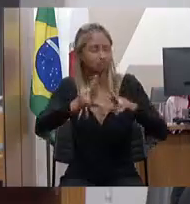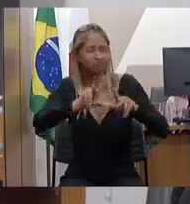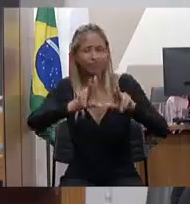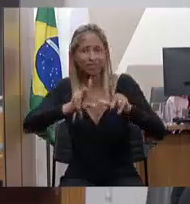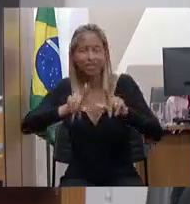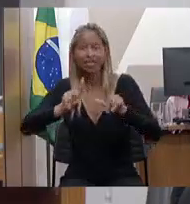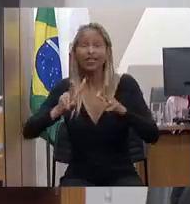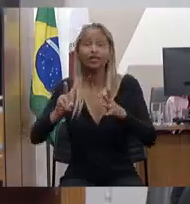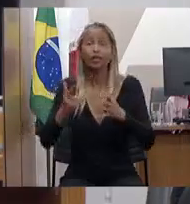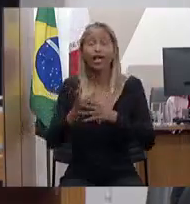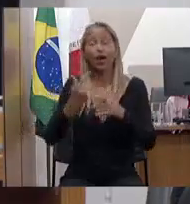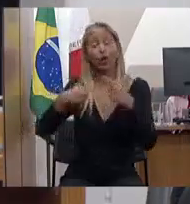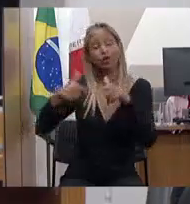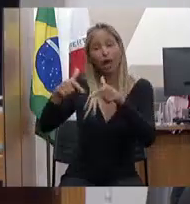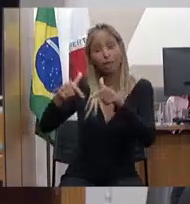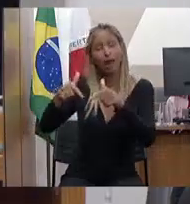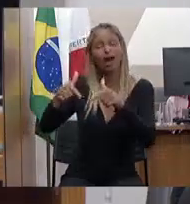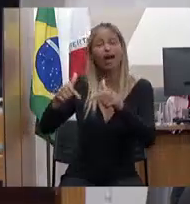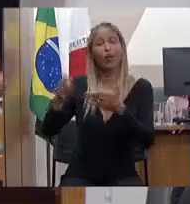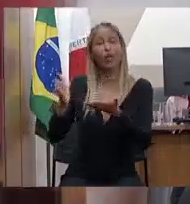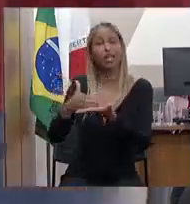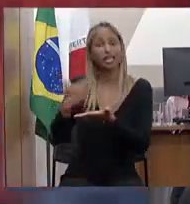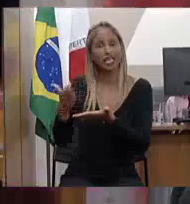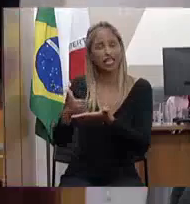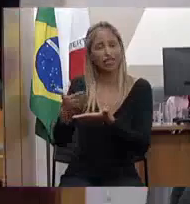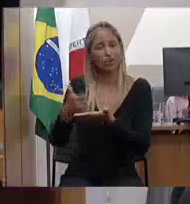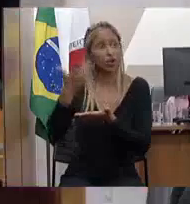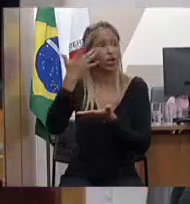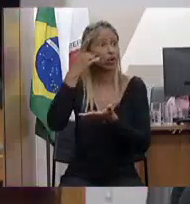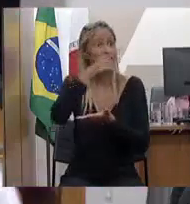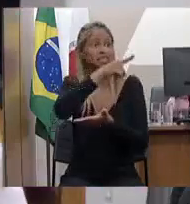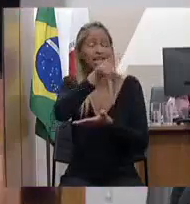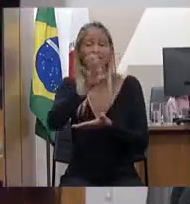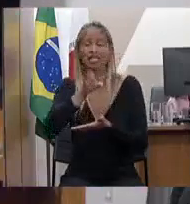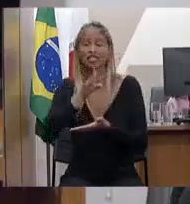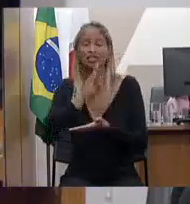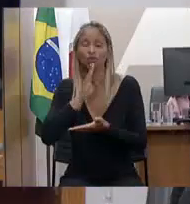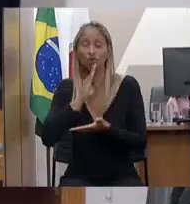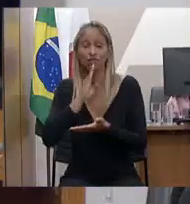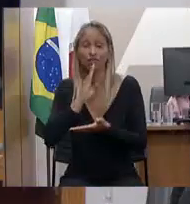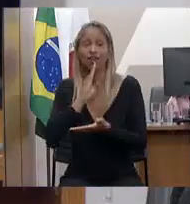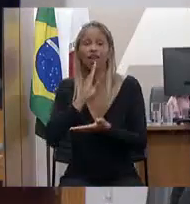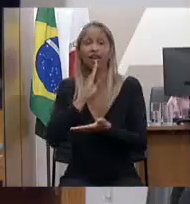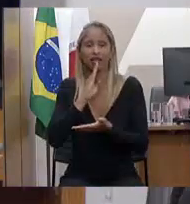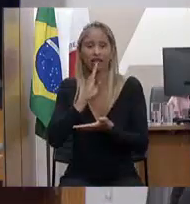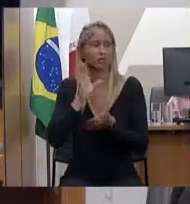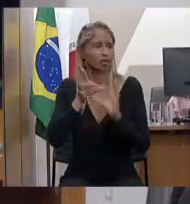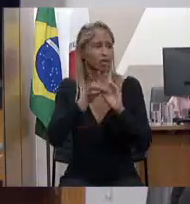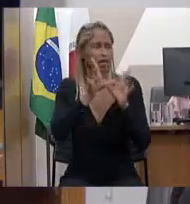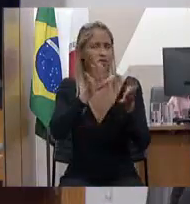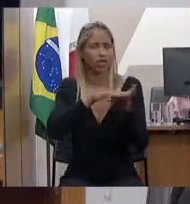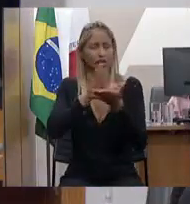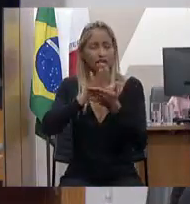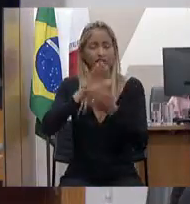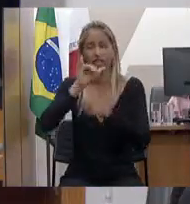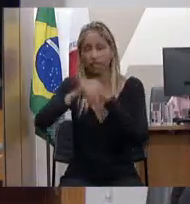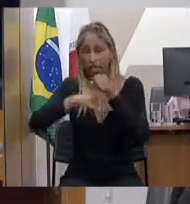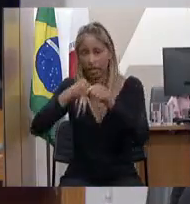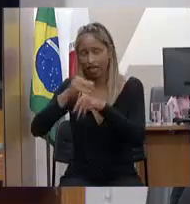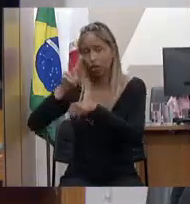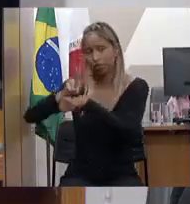gerou um trabalho gerou um livro né que eu não sei se vocês conhecem mas ele também tá disponível no site lá do